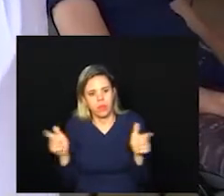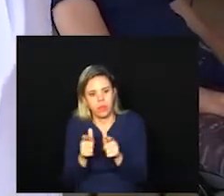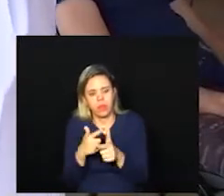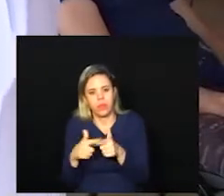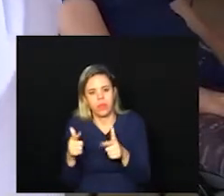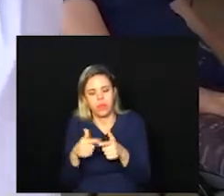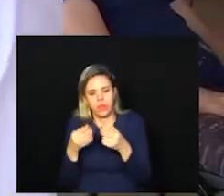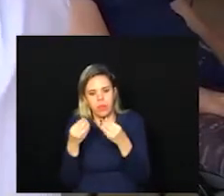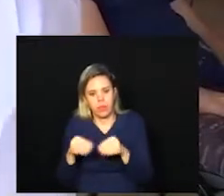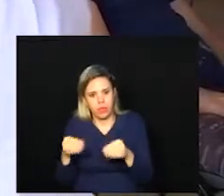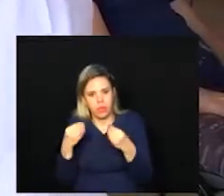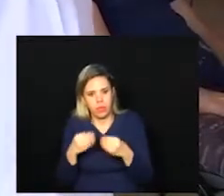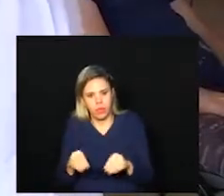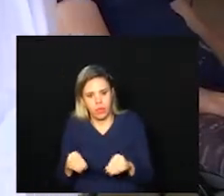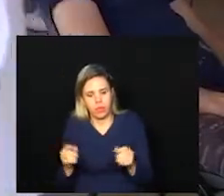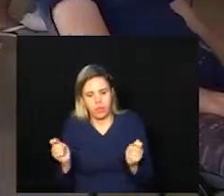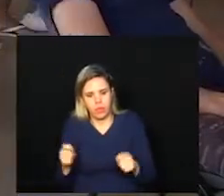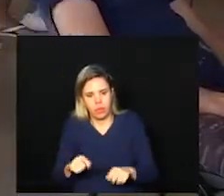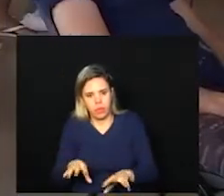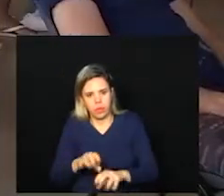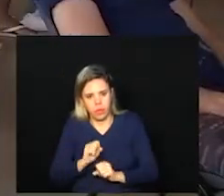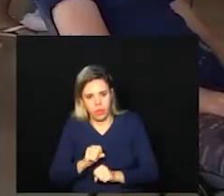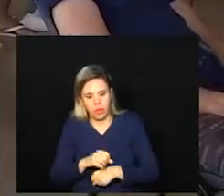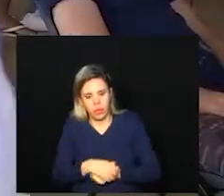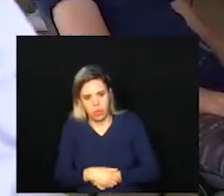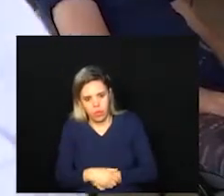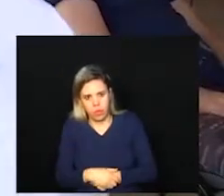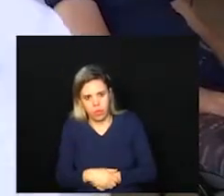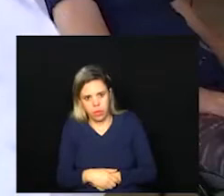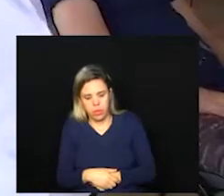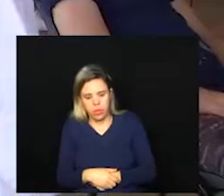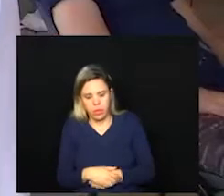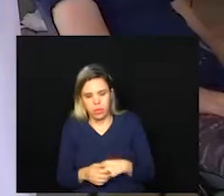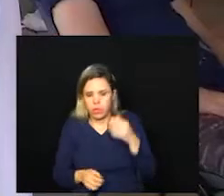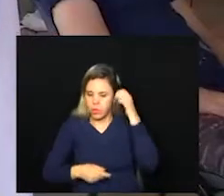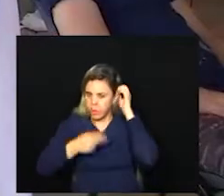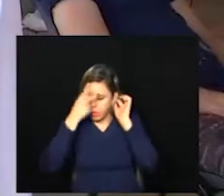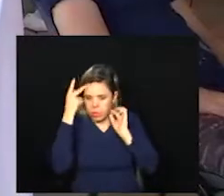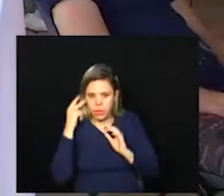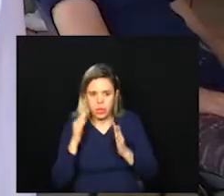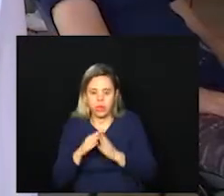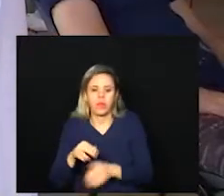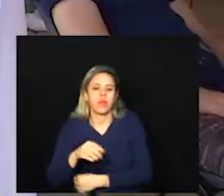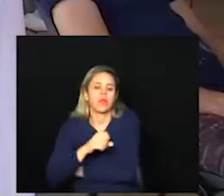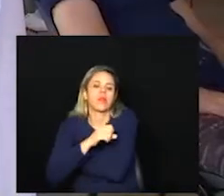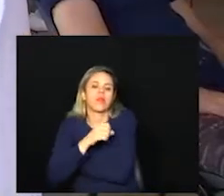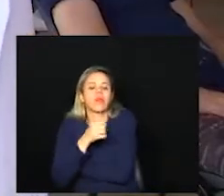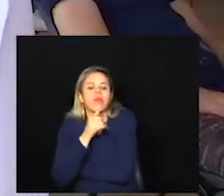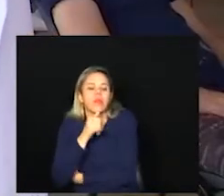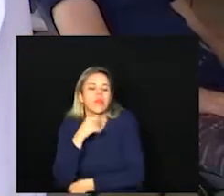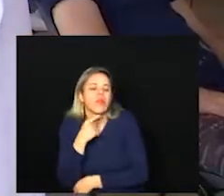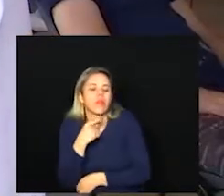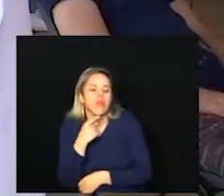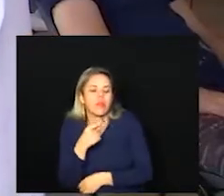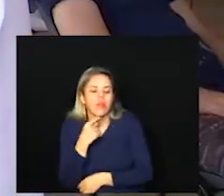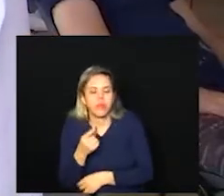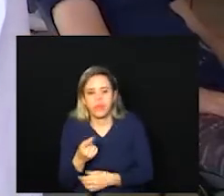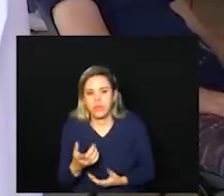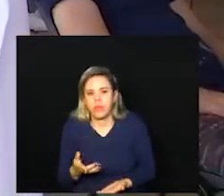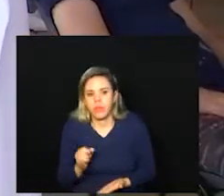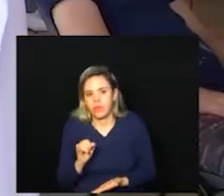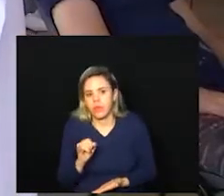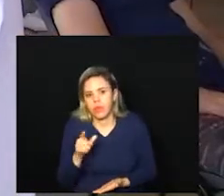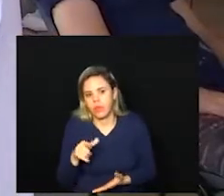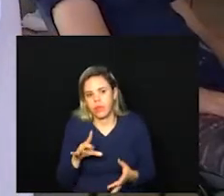os impactos de uma possível contaminação. Ô Lilian, agora o pessoal que está em casa ele pode perguntar o seguinte, essa é